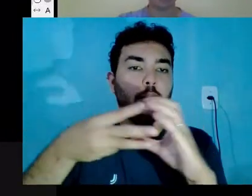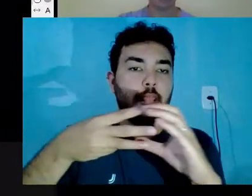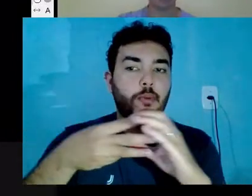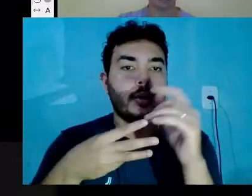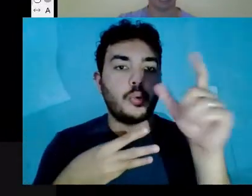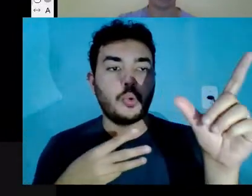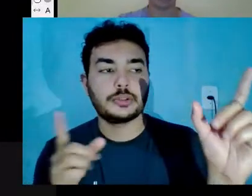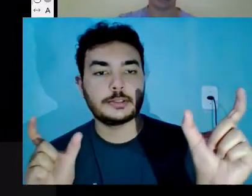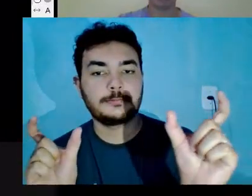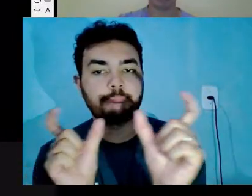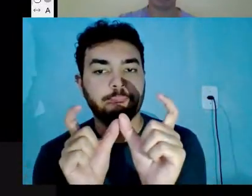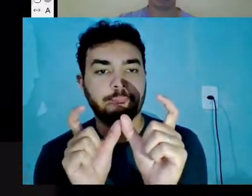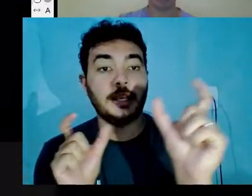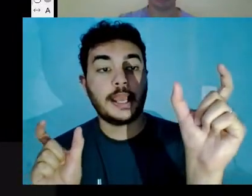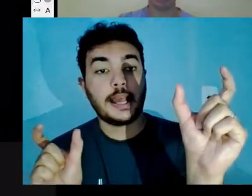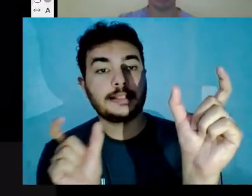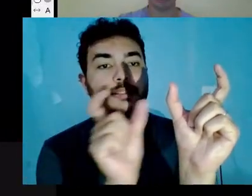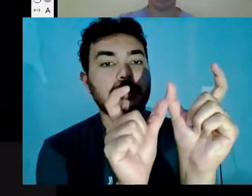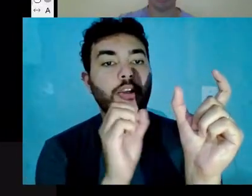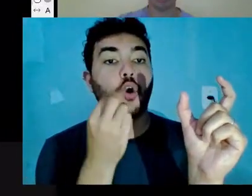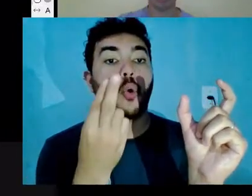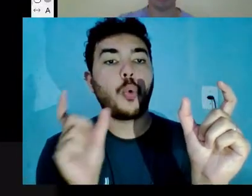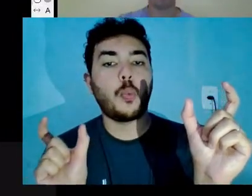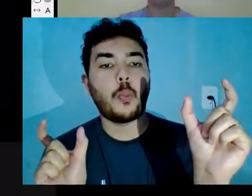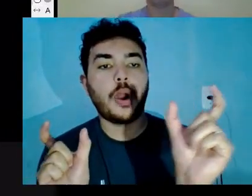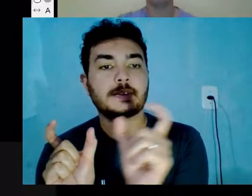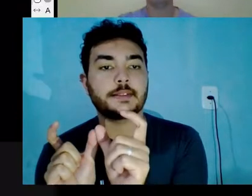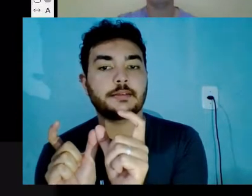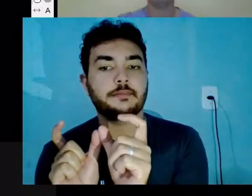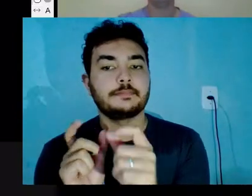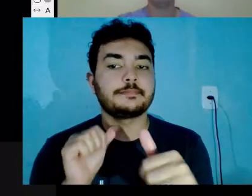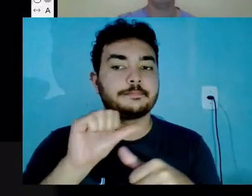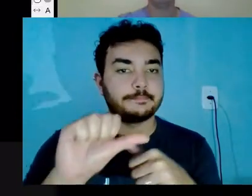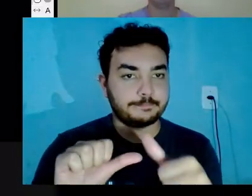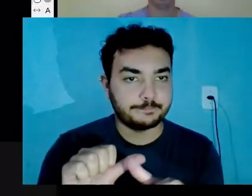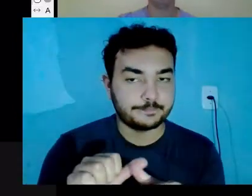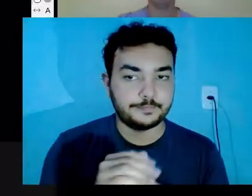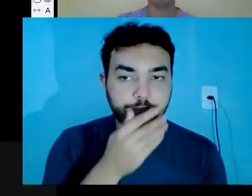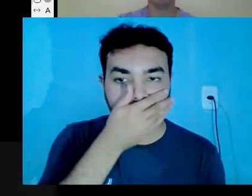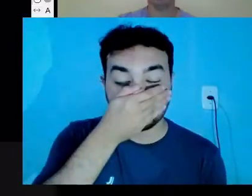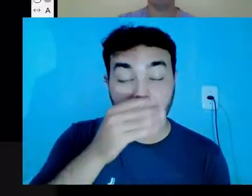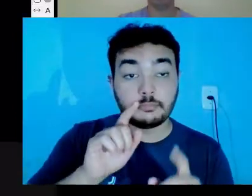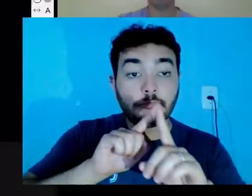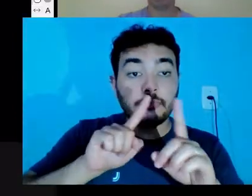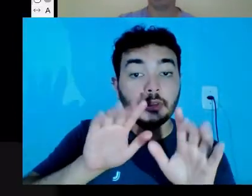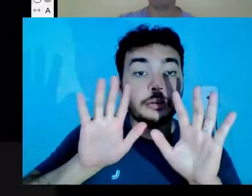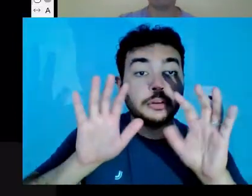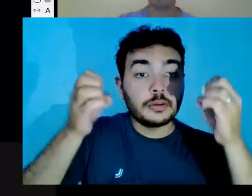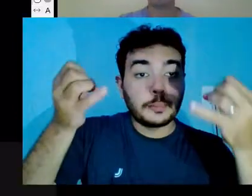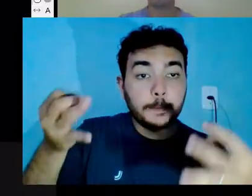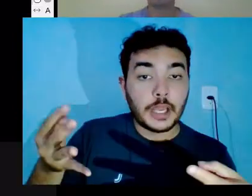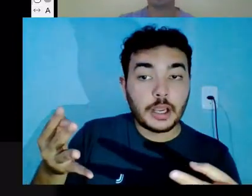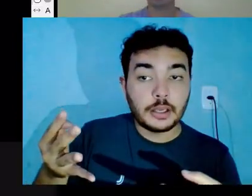gente tem essa camada aqui, ó, tá bem? Entre este átomo positivo e essa camada